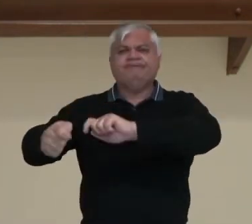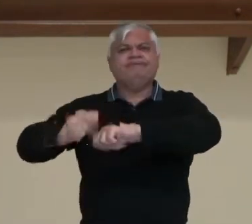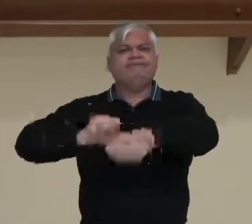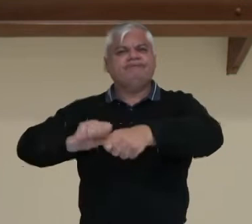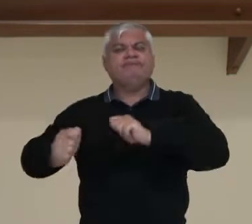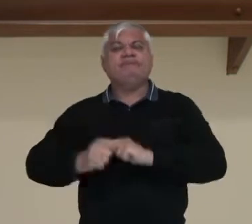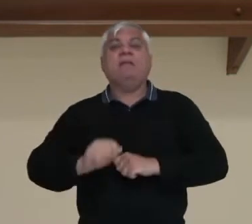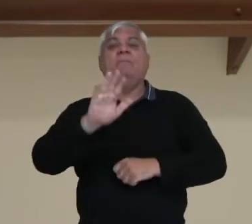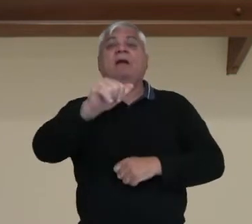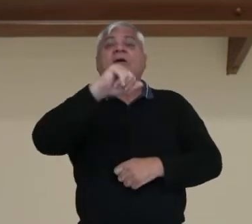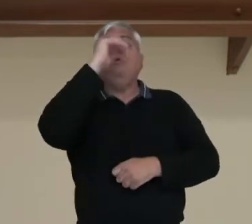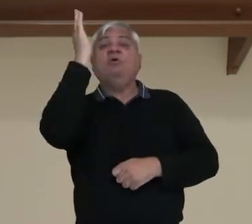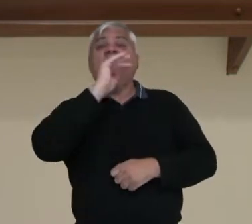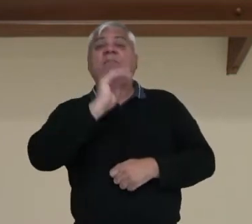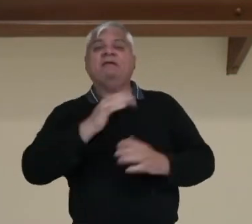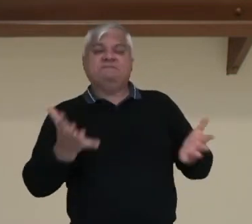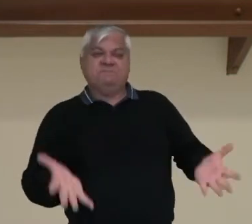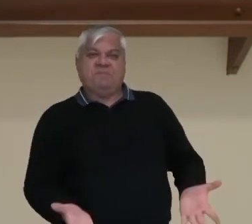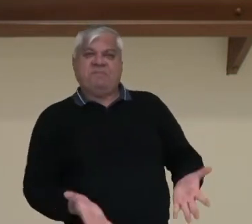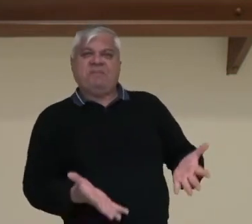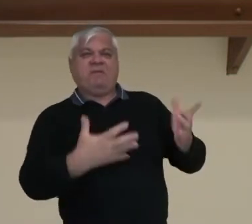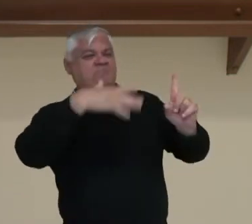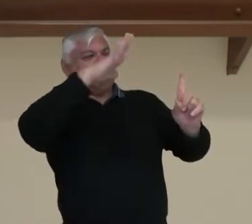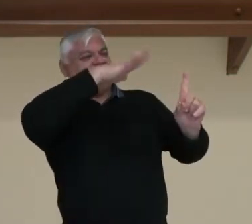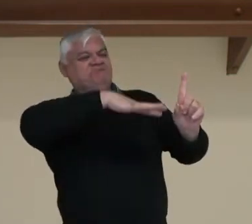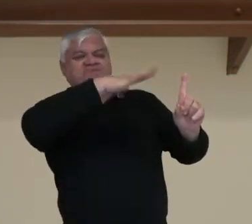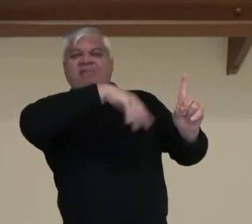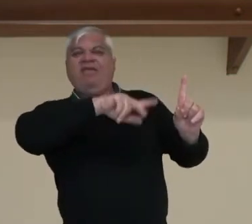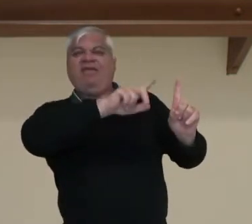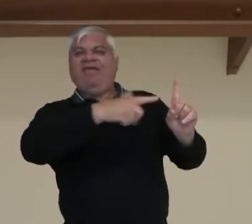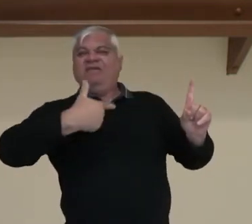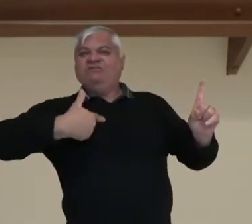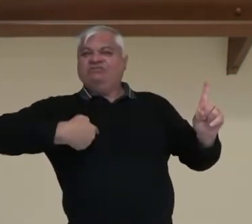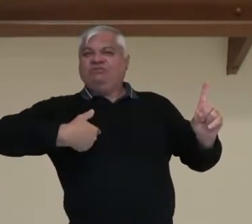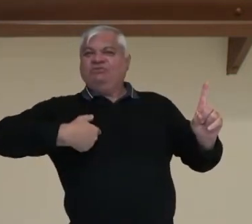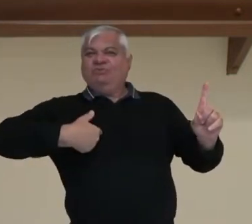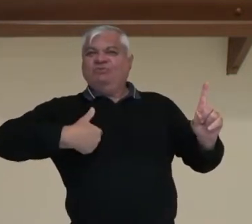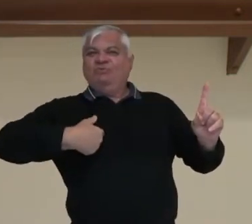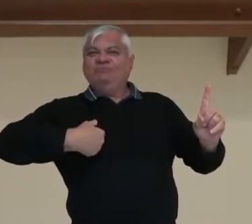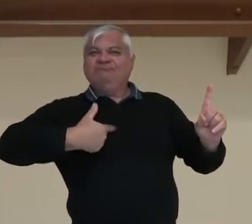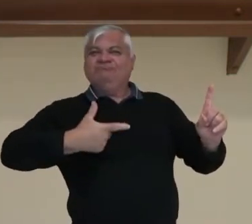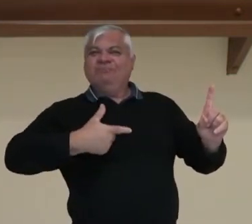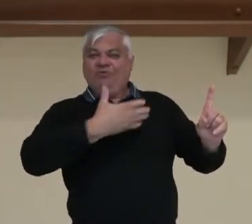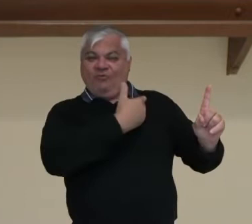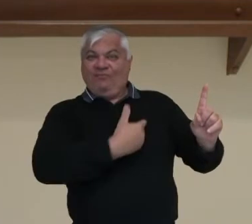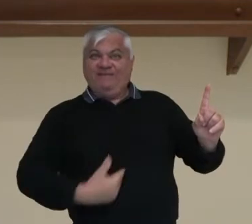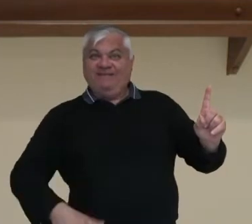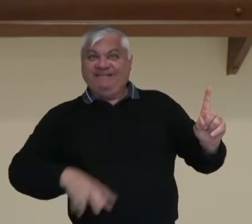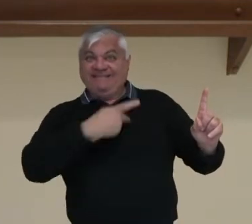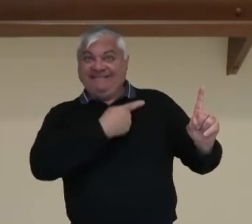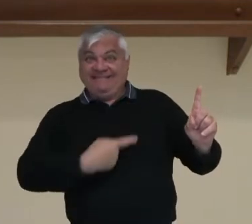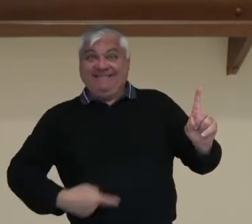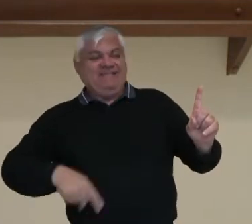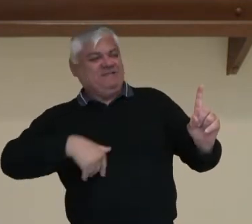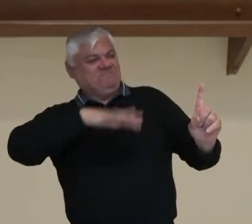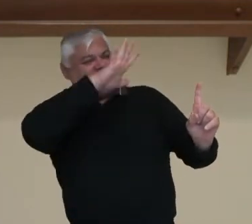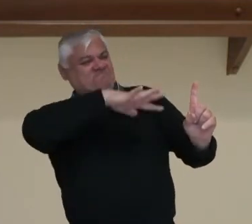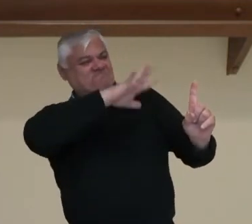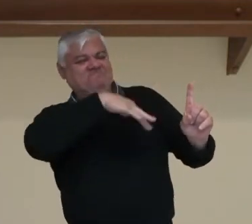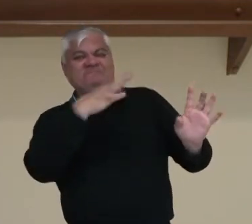o culto à personalidade de Getúlio Vargas e a valorização dos símbolos e